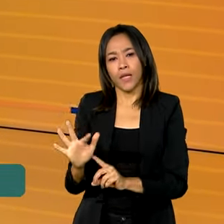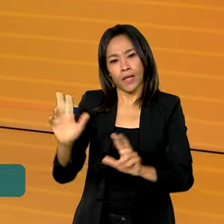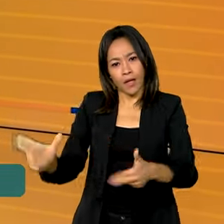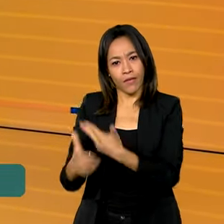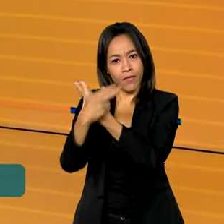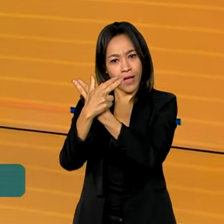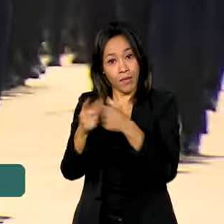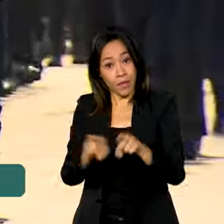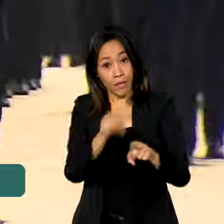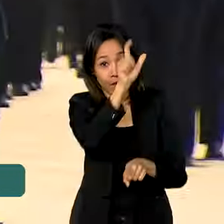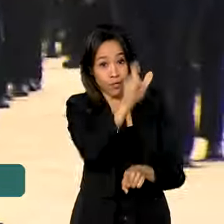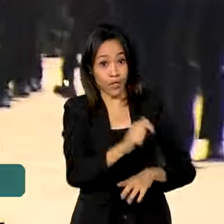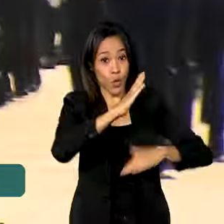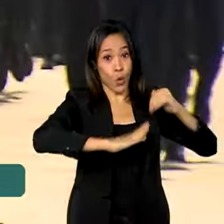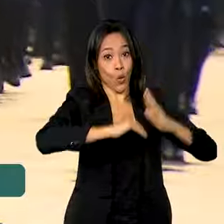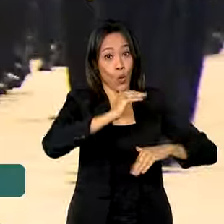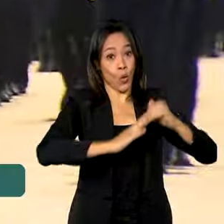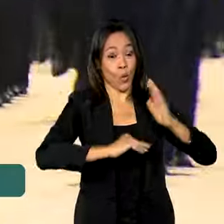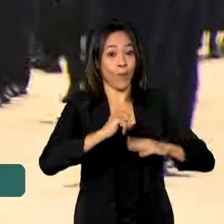aviador